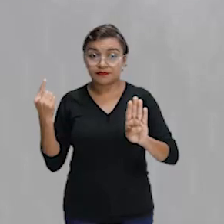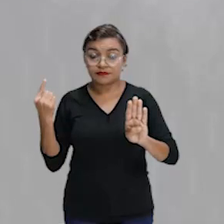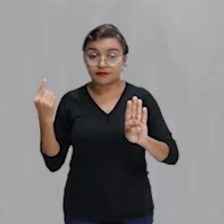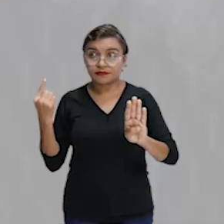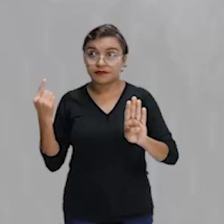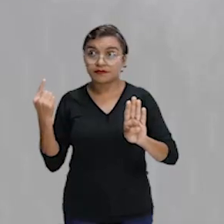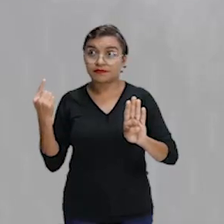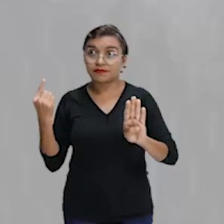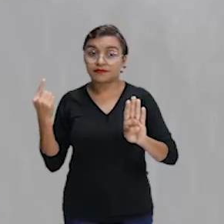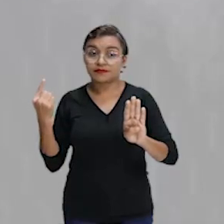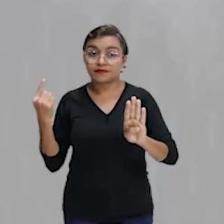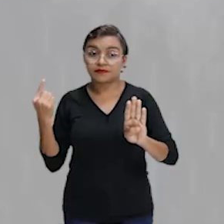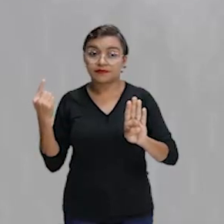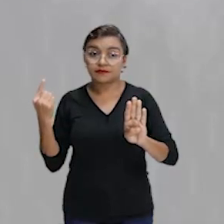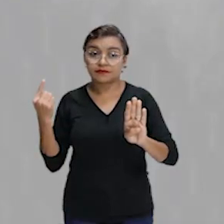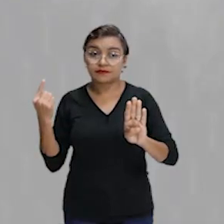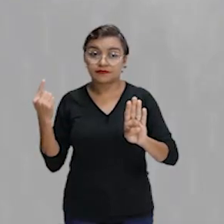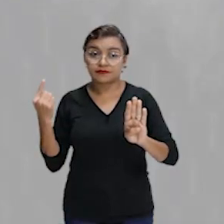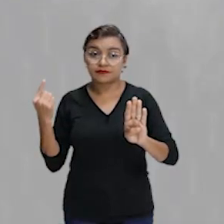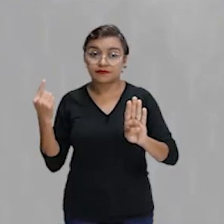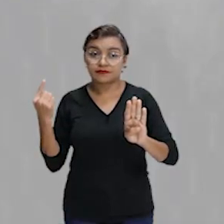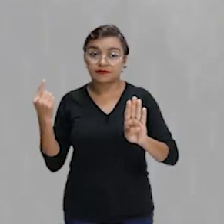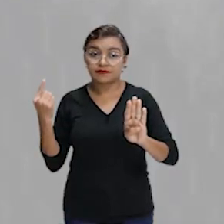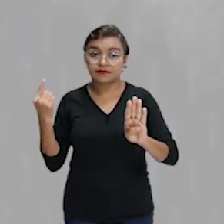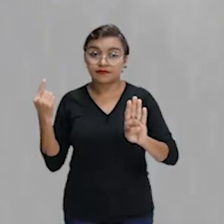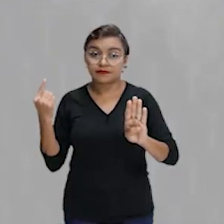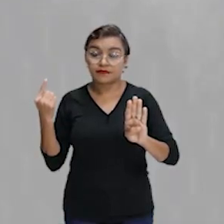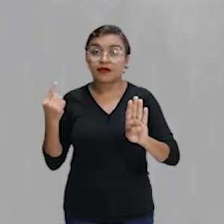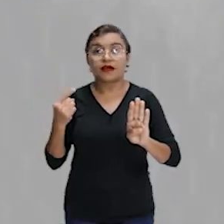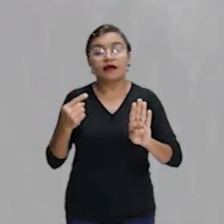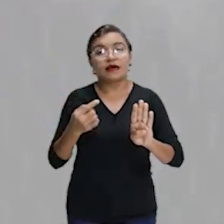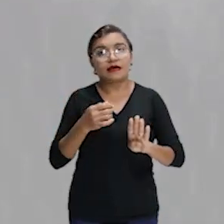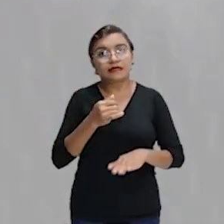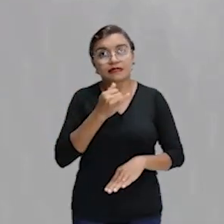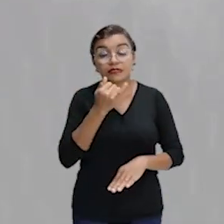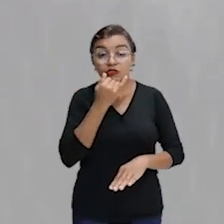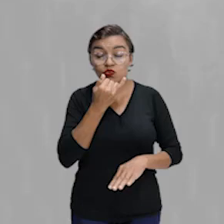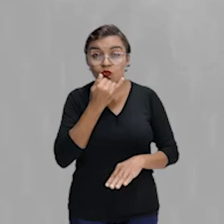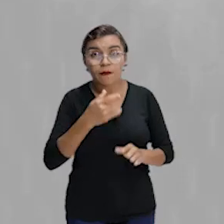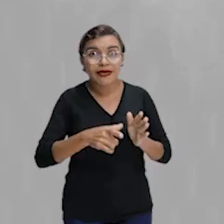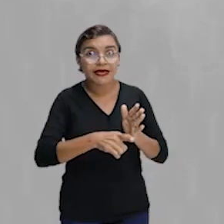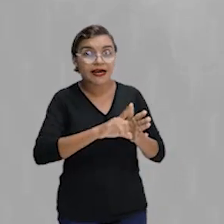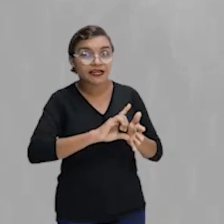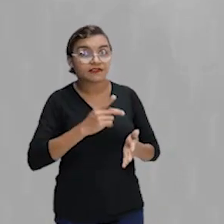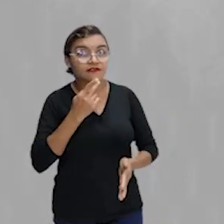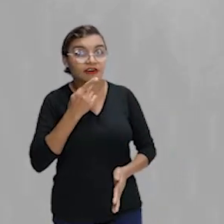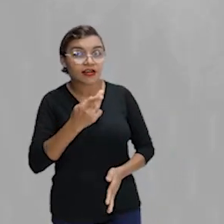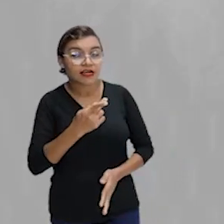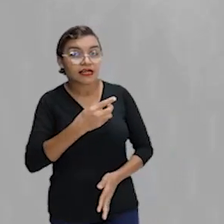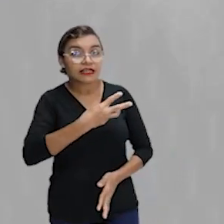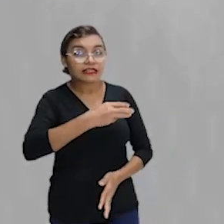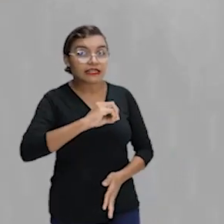t. Só fazendo a leitura mais uma vez, tá? Aqui é 300 vezes, tá? Eu falei ainda há pouco 30. Continuando.